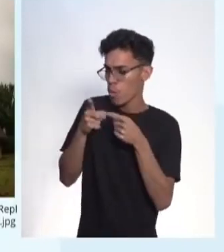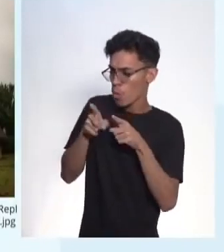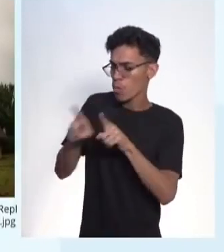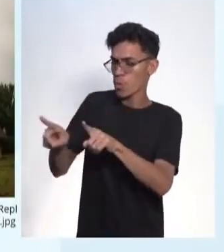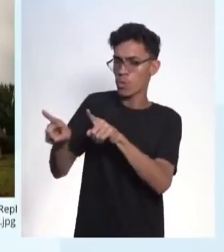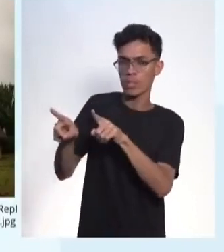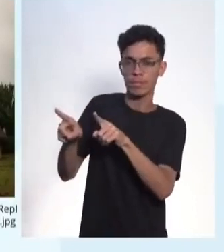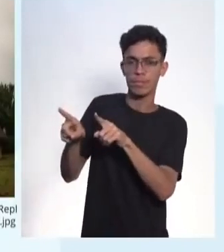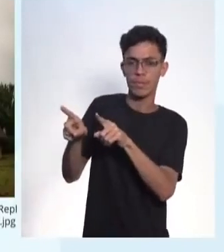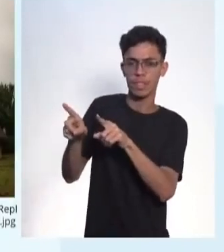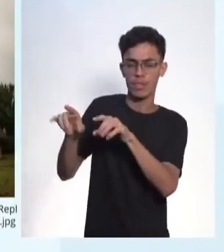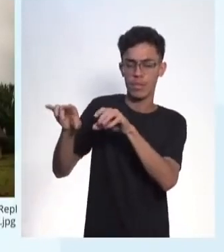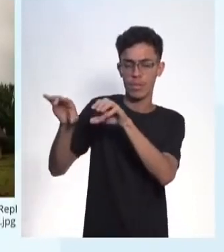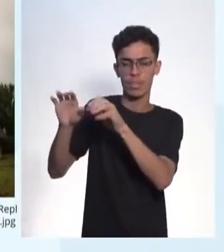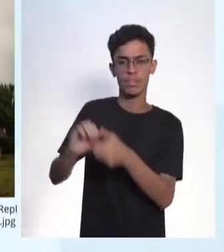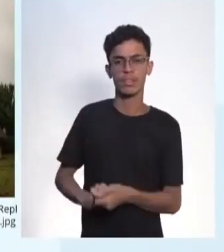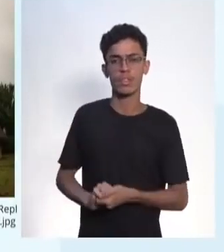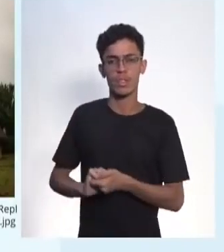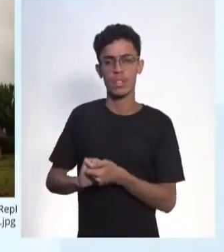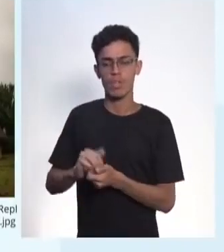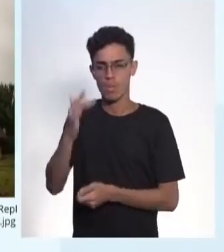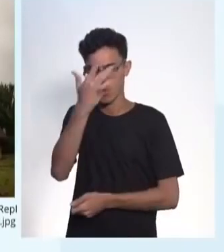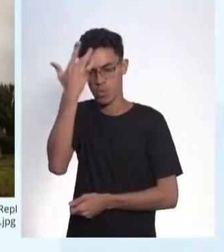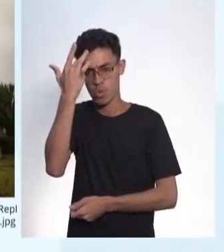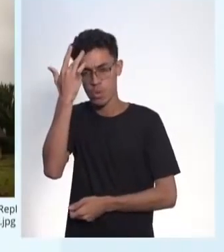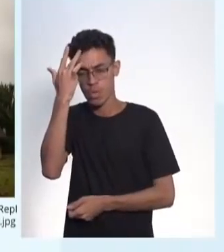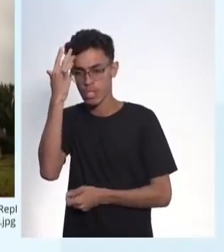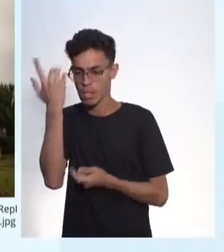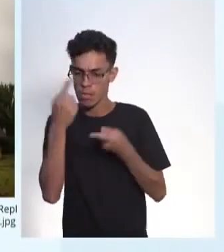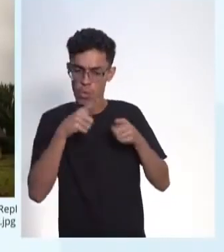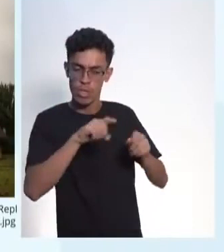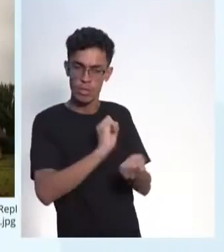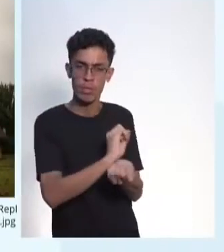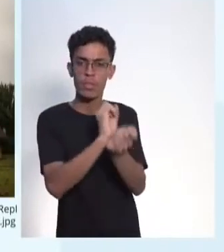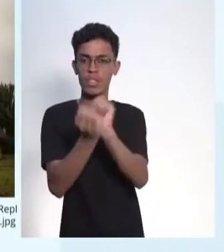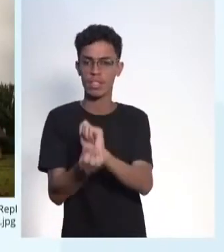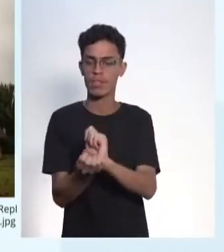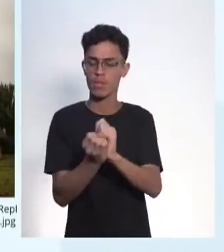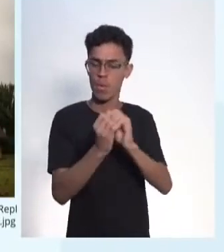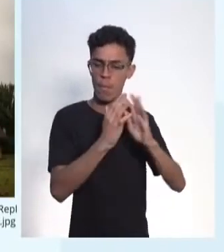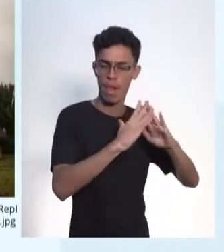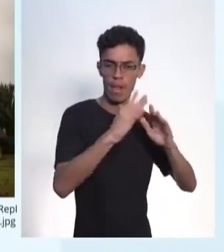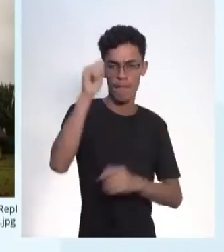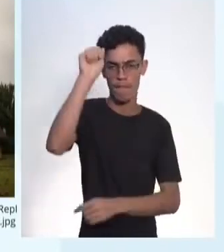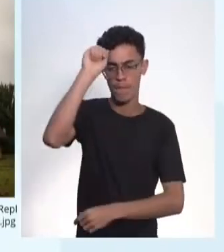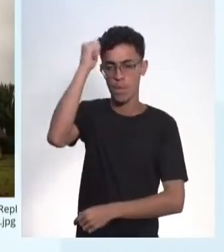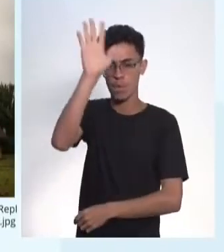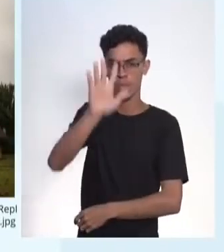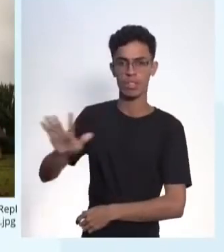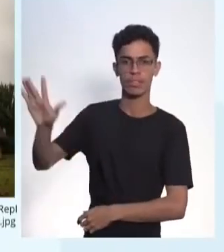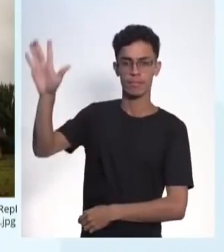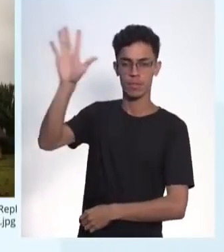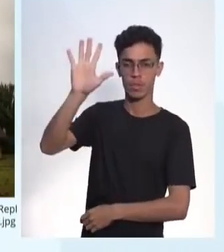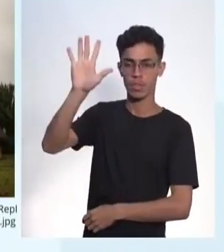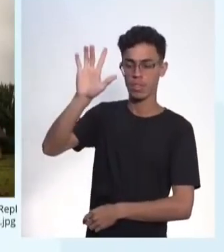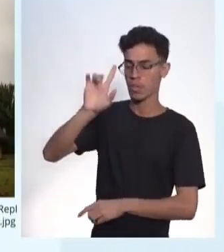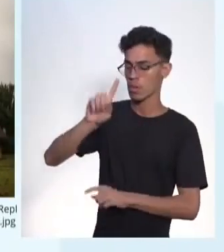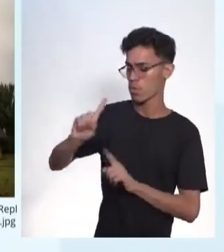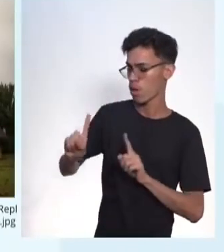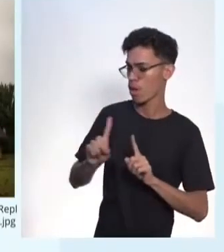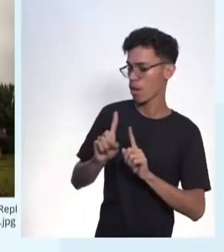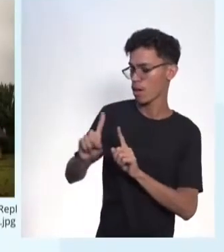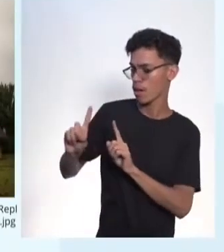do sistema escravagista. Nos quilombos, os africanos resgatavam